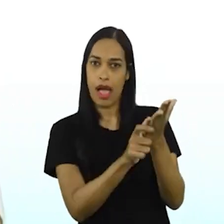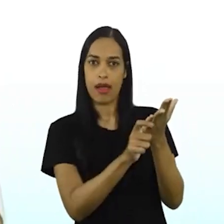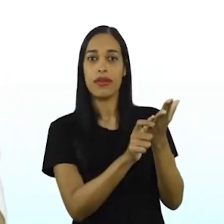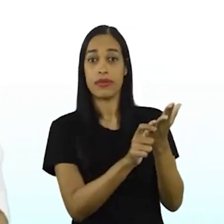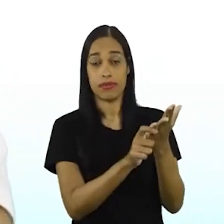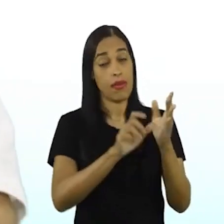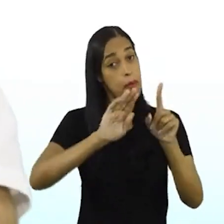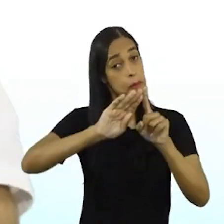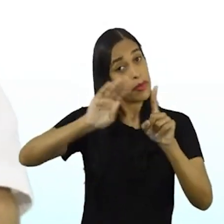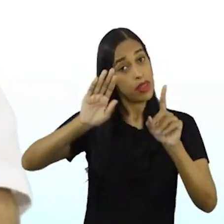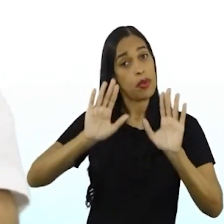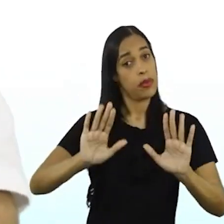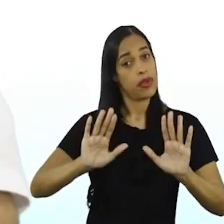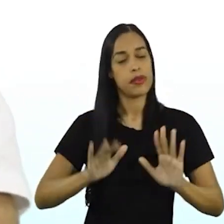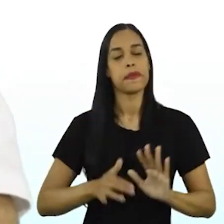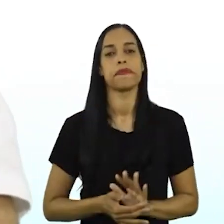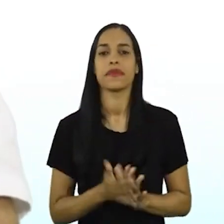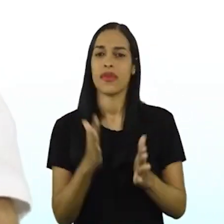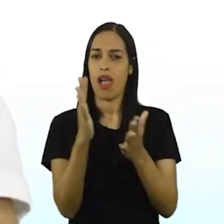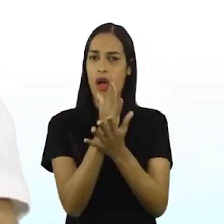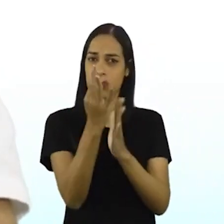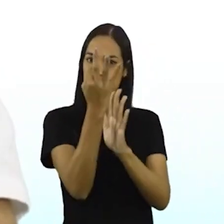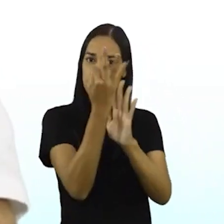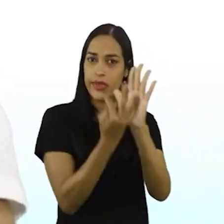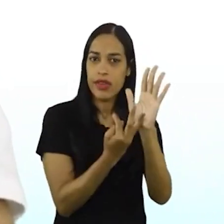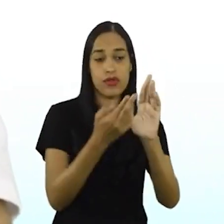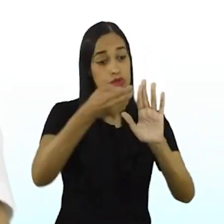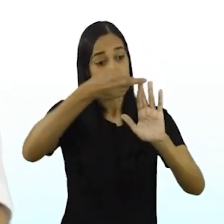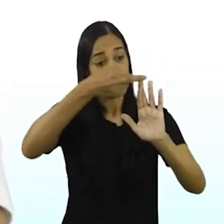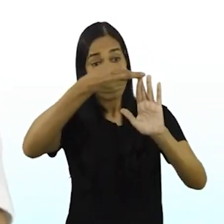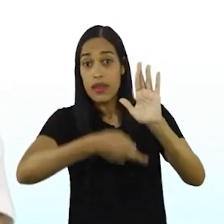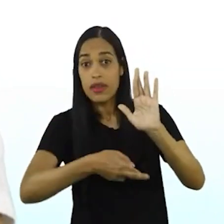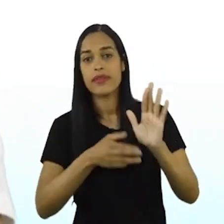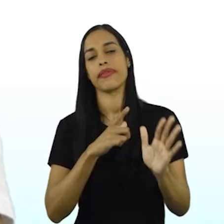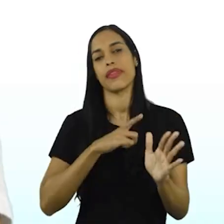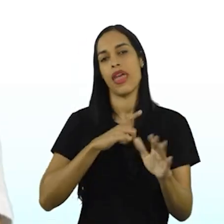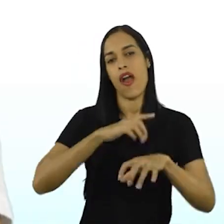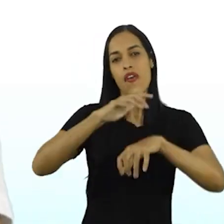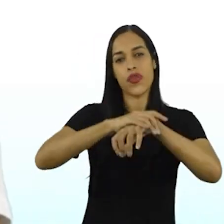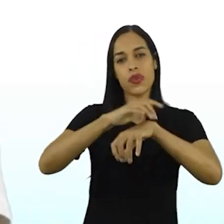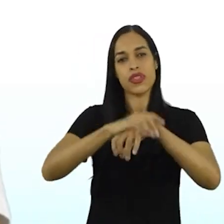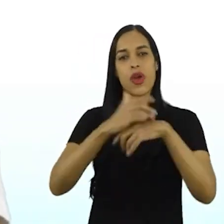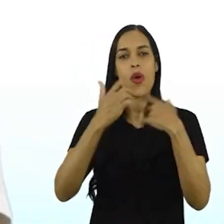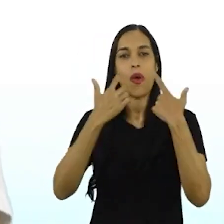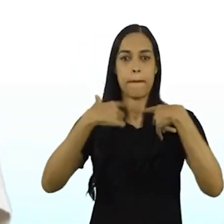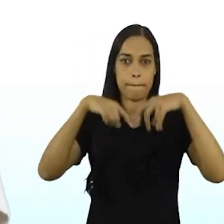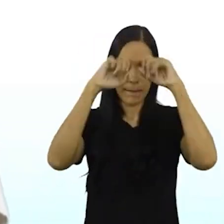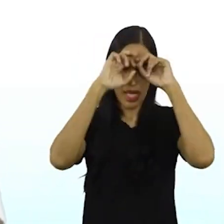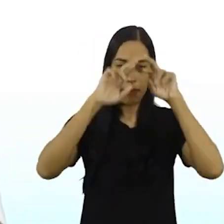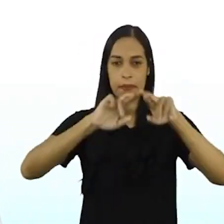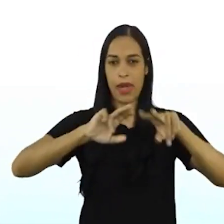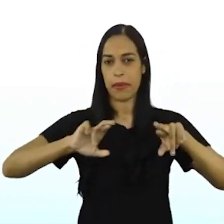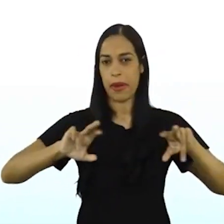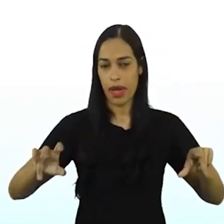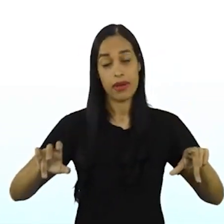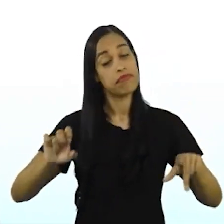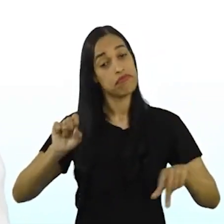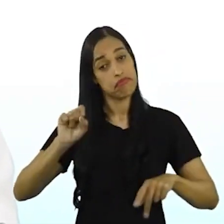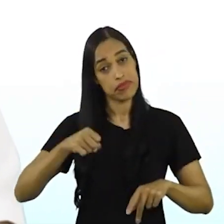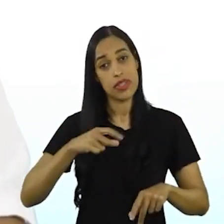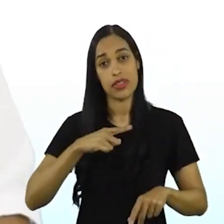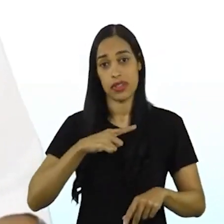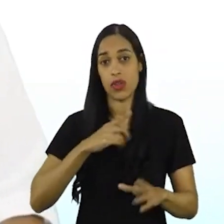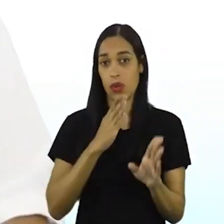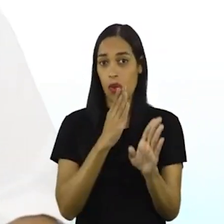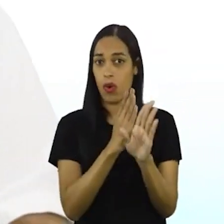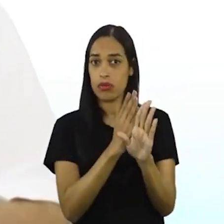Como também, em alguns textos dissertativos argumentativos, a gente pode encontrar a função metalinguística, pelo menos uma passagem da função metalinguística.